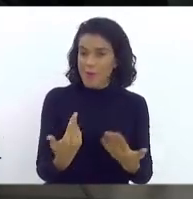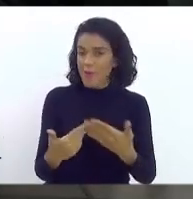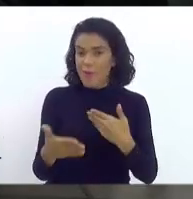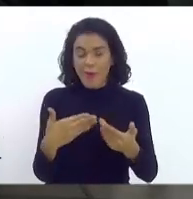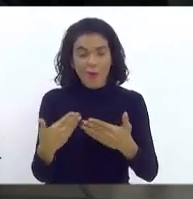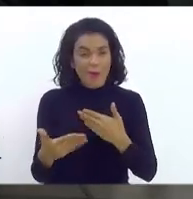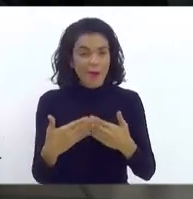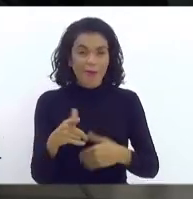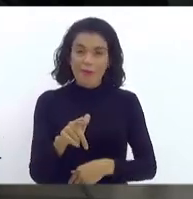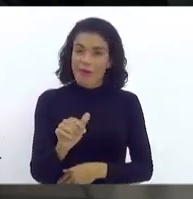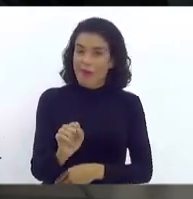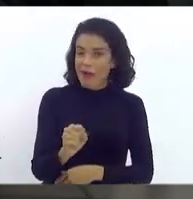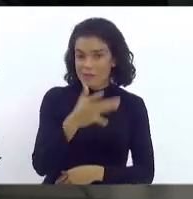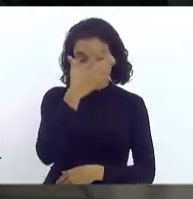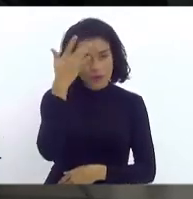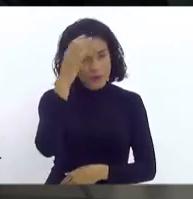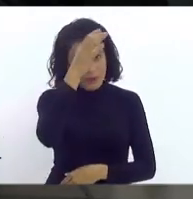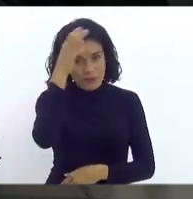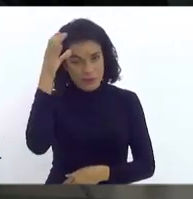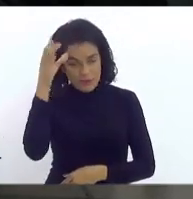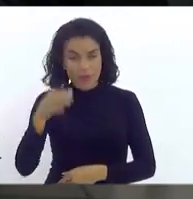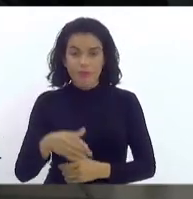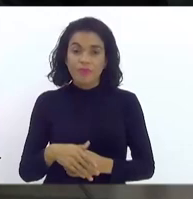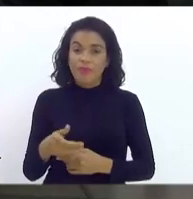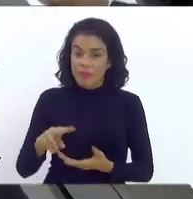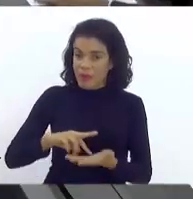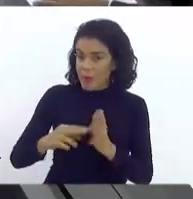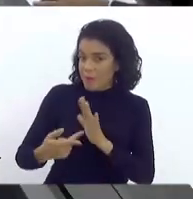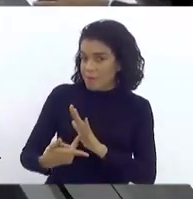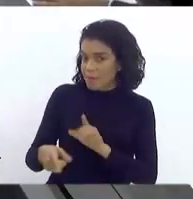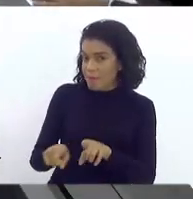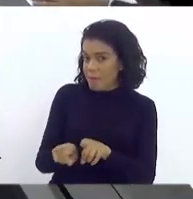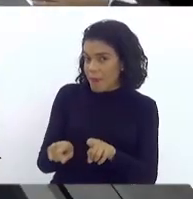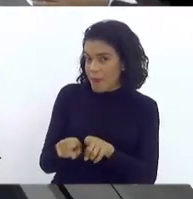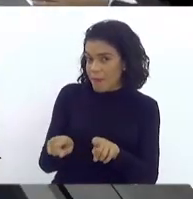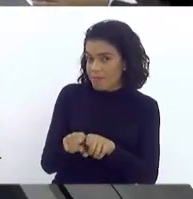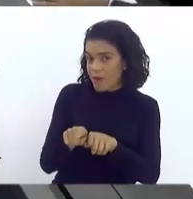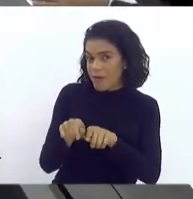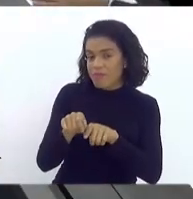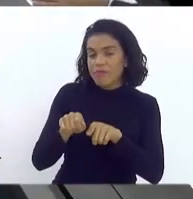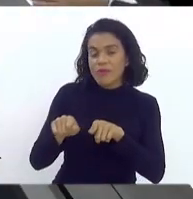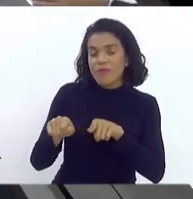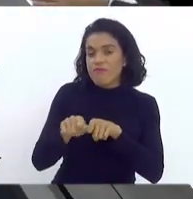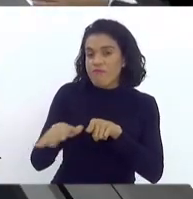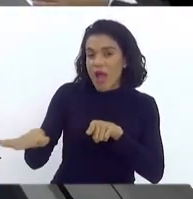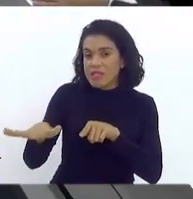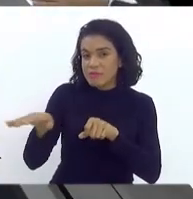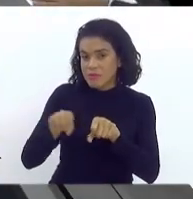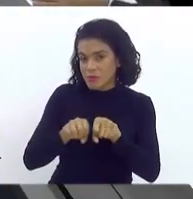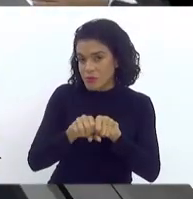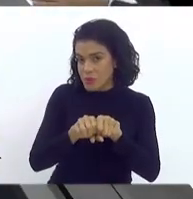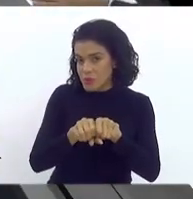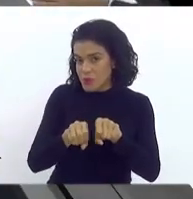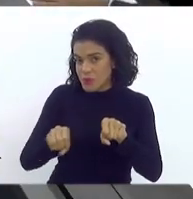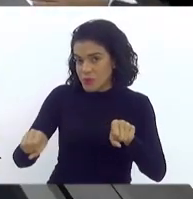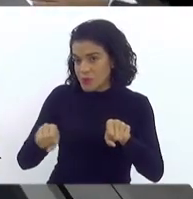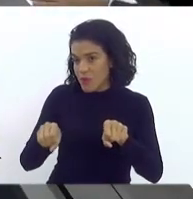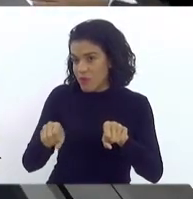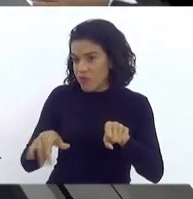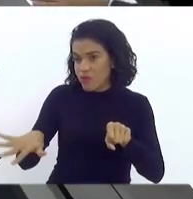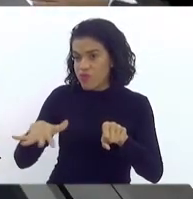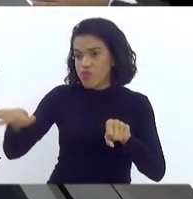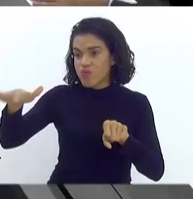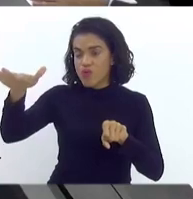um gás consumido por qualquer consumidor. Isso acaba gerando também, evidentemente, vazamentos. Escape de gás? Dependendo,